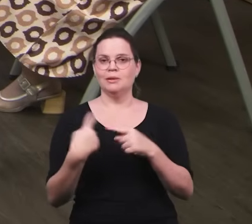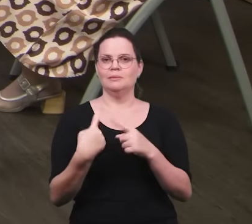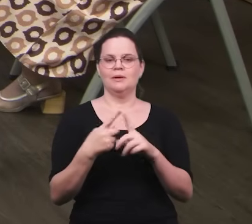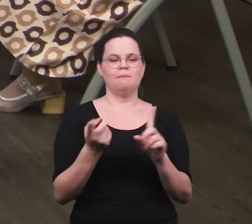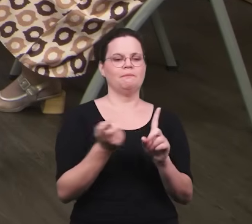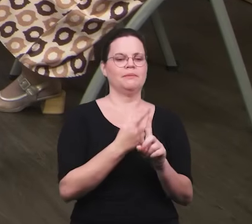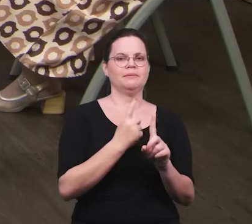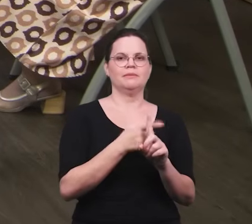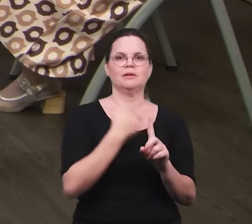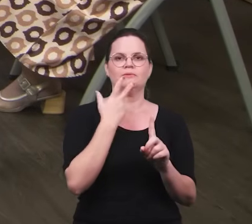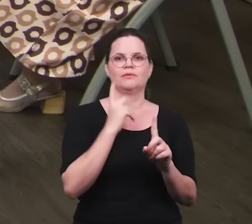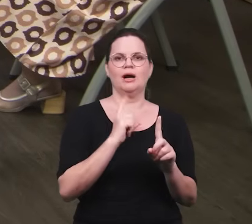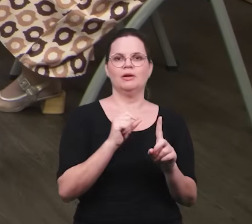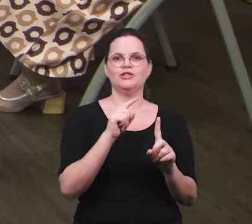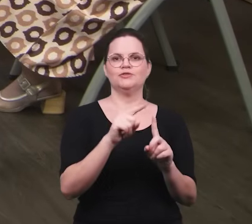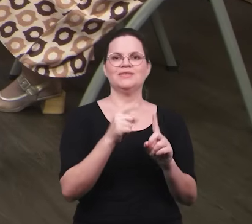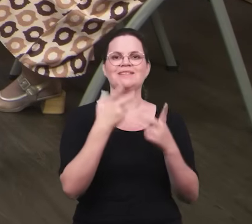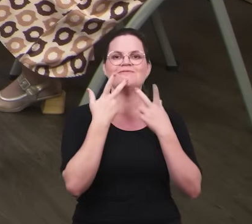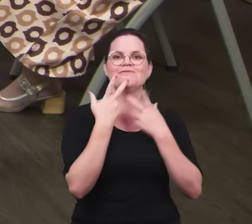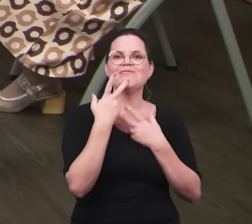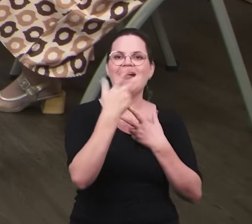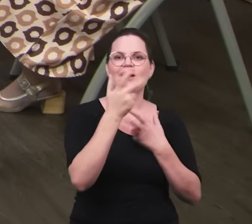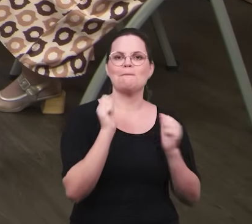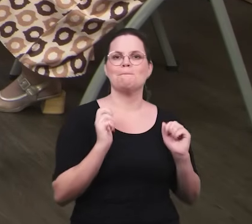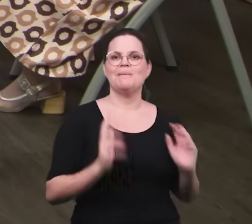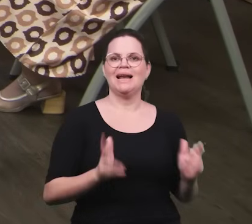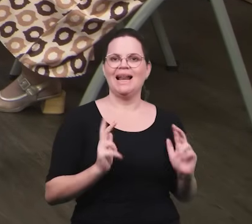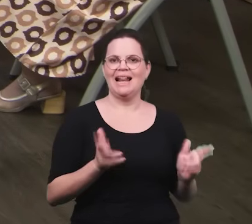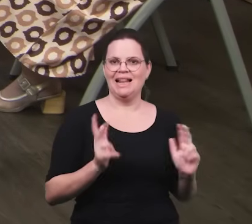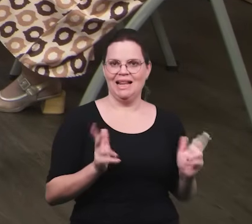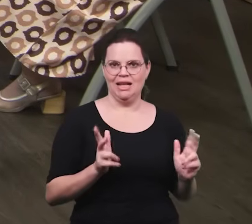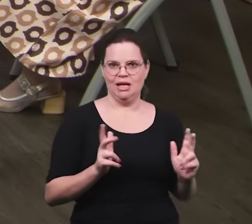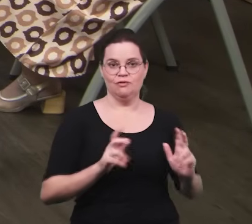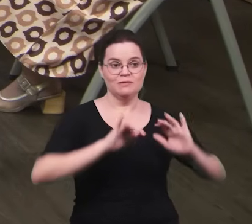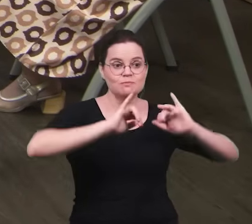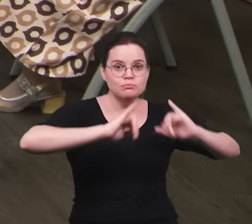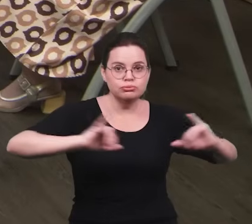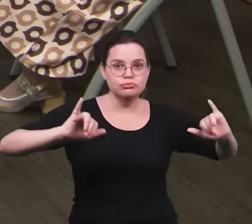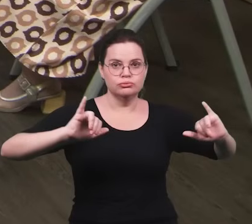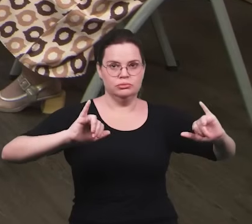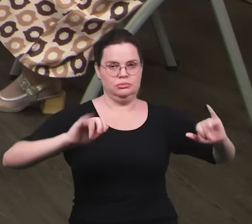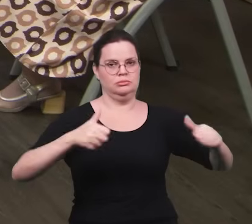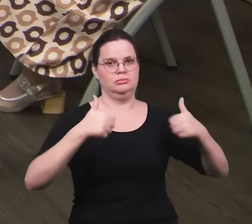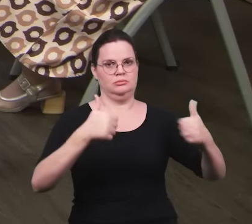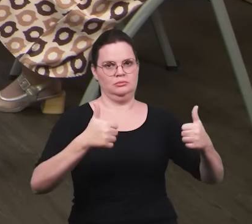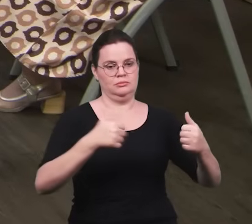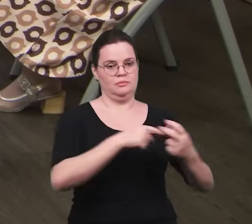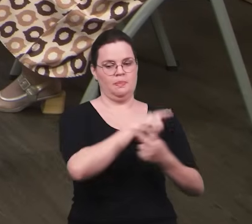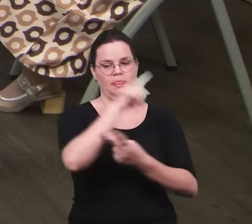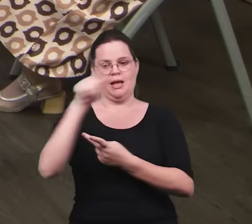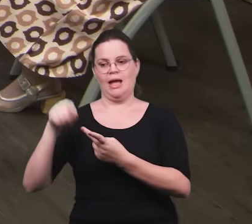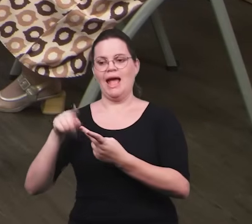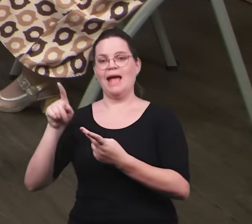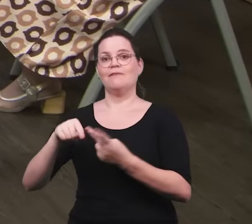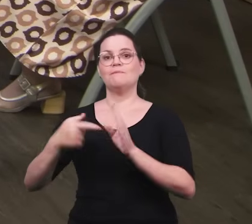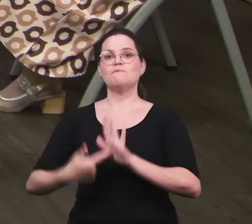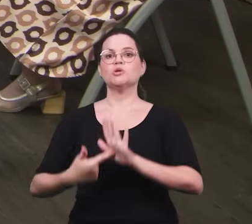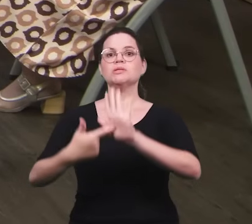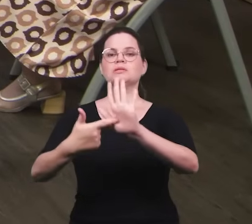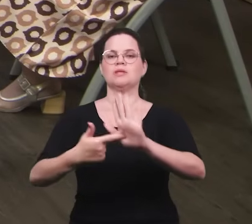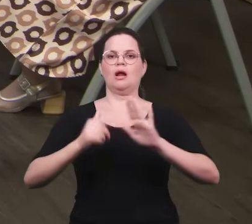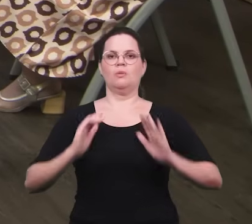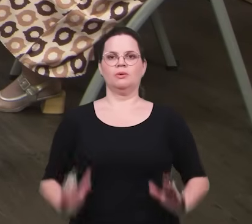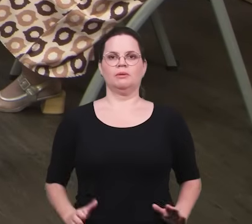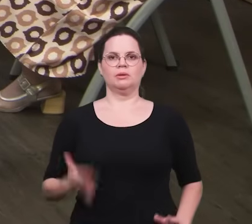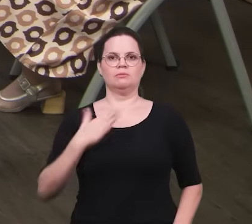sentido de você falar, de você anunciar, de você transmitir. E a segunda, você mostra.